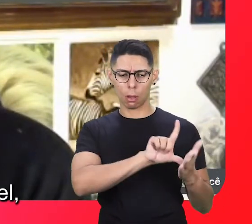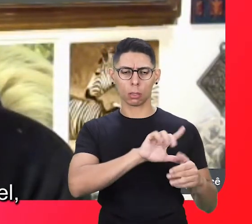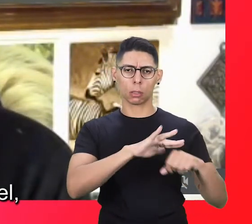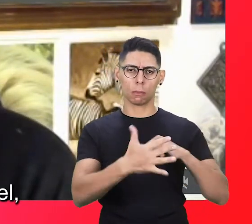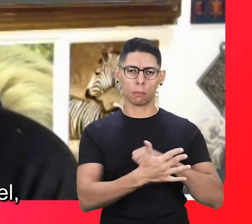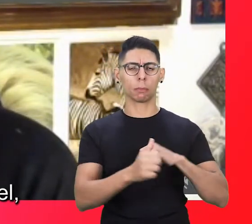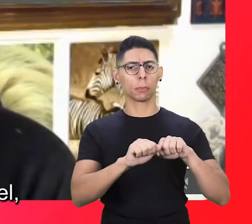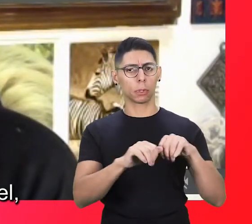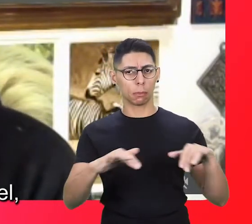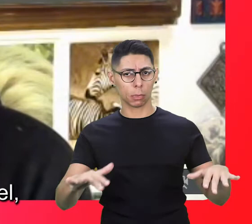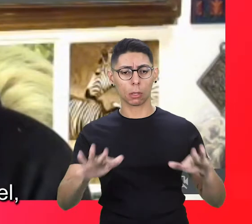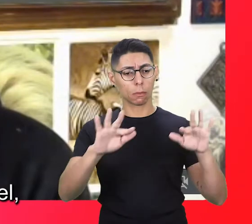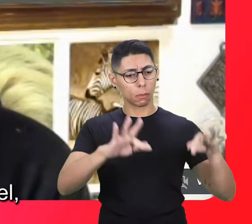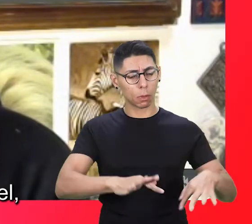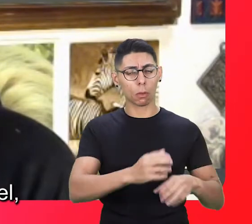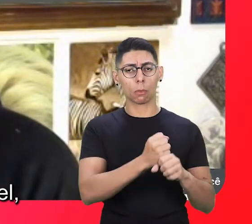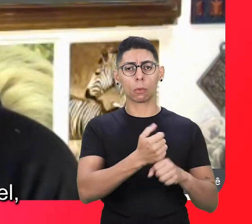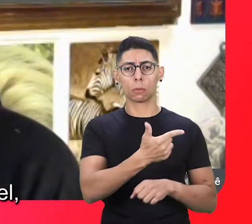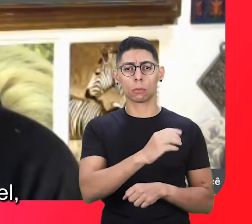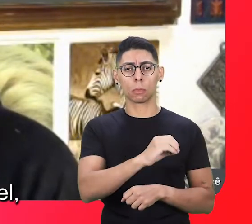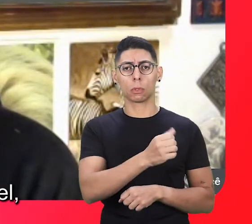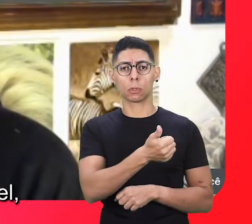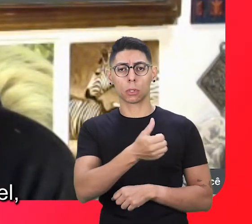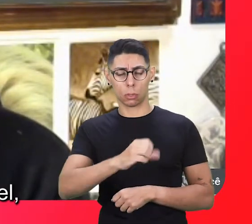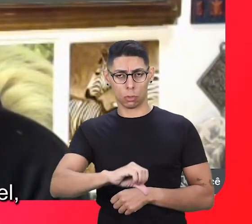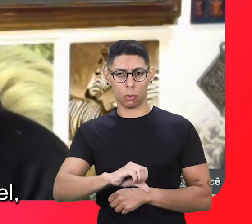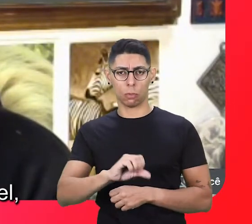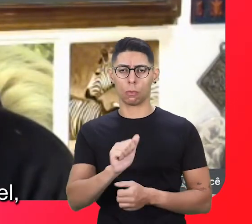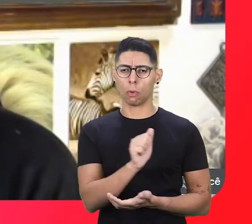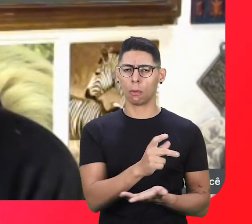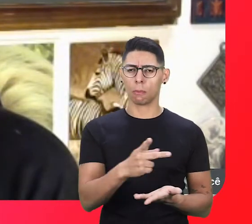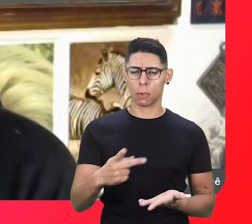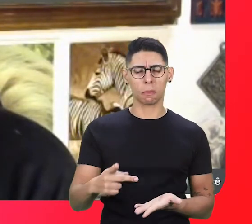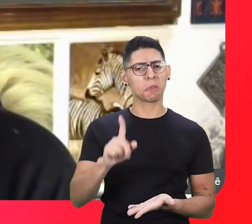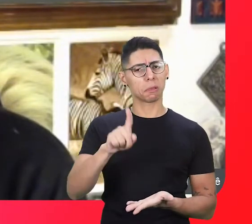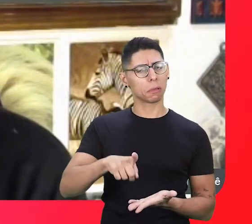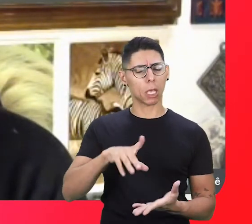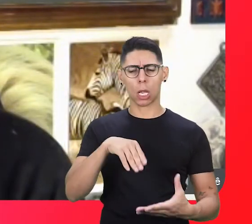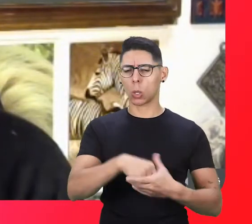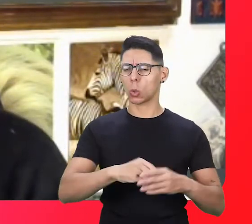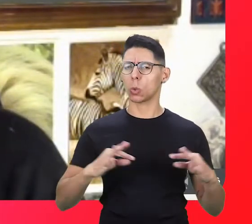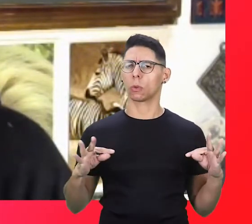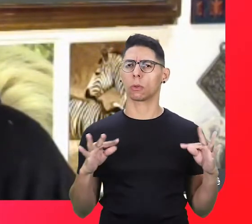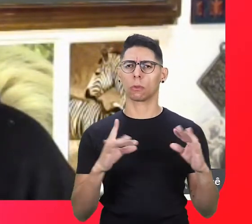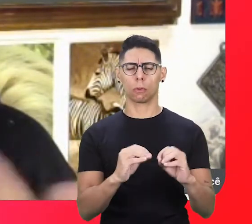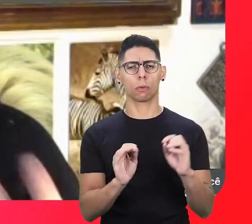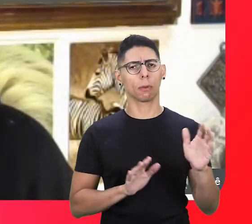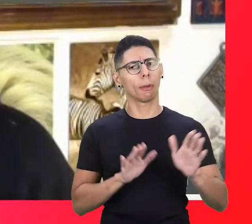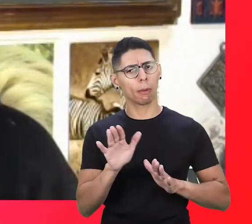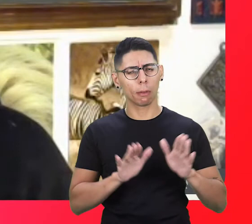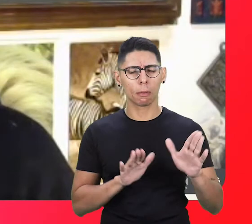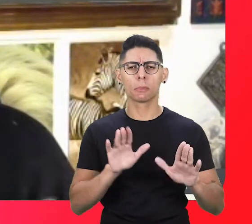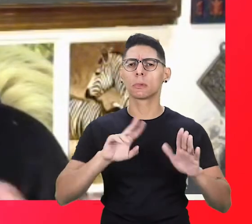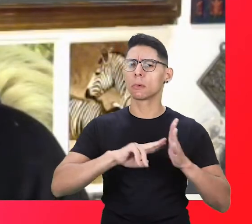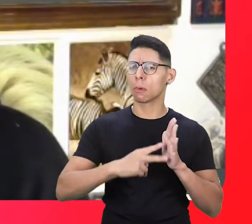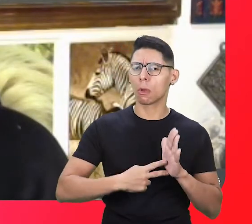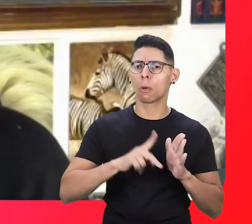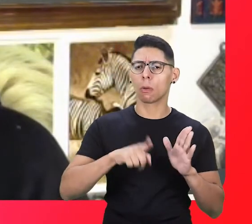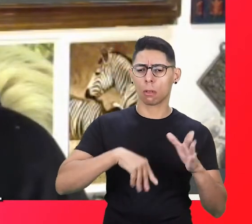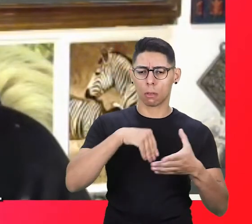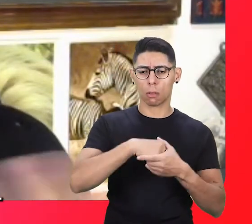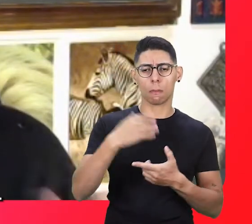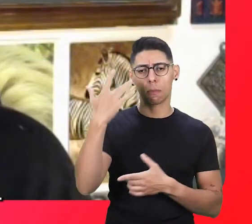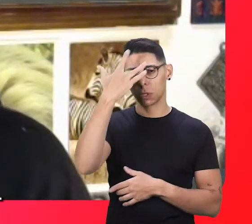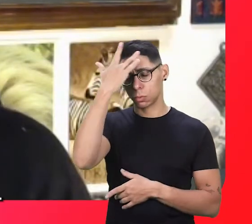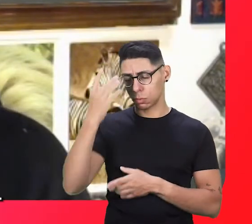de 2019, como um aplicativo plenamente acessível, no qual pessoas que estavam produzindo